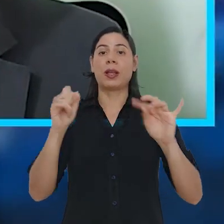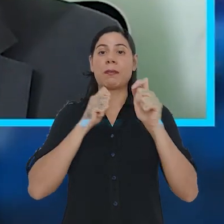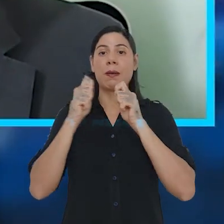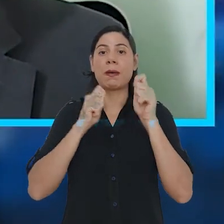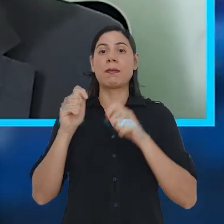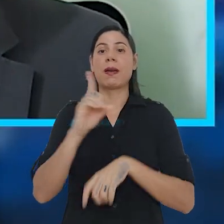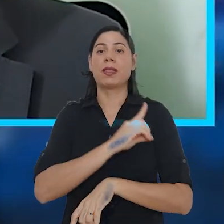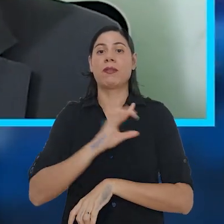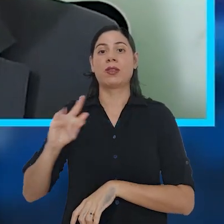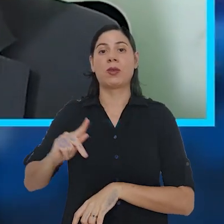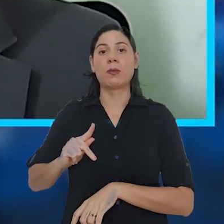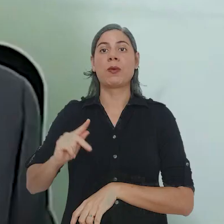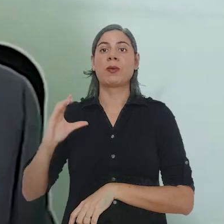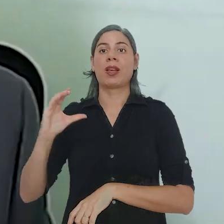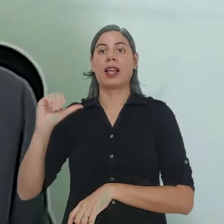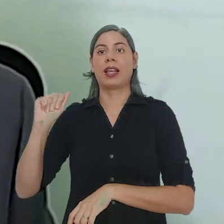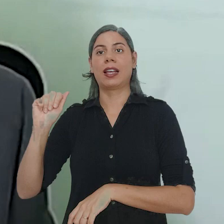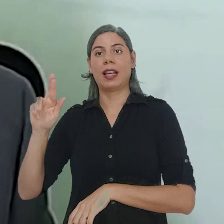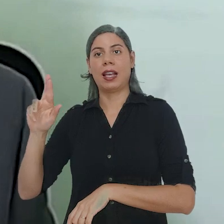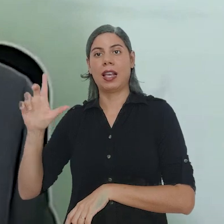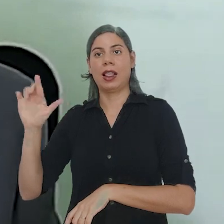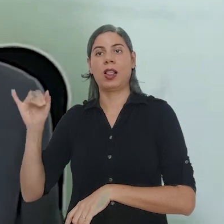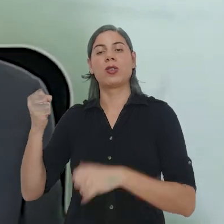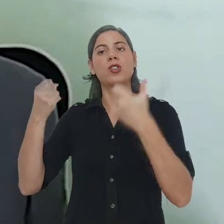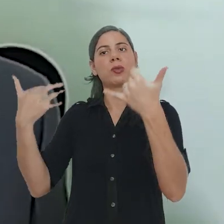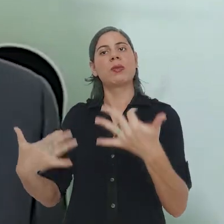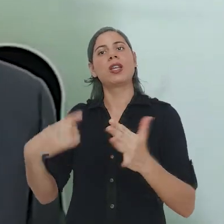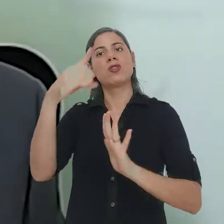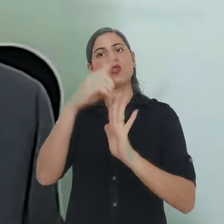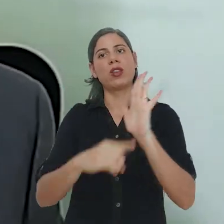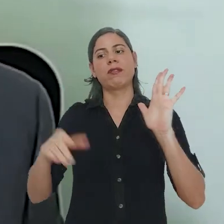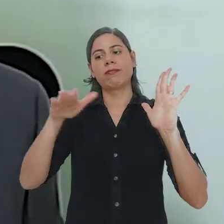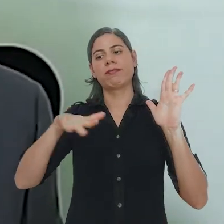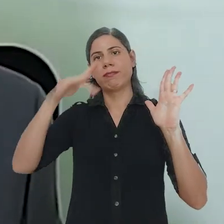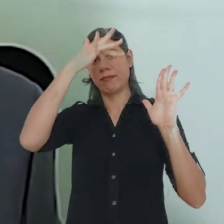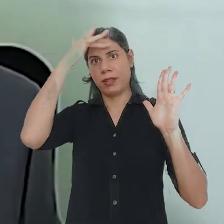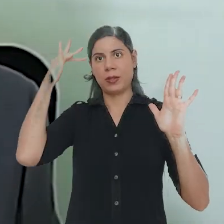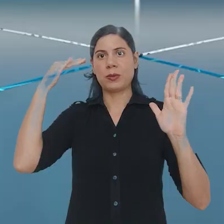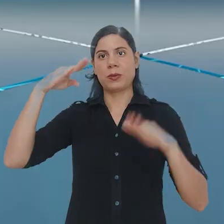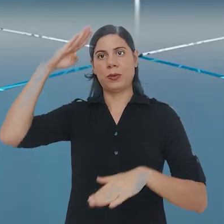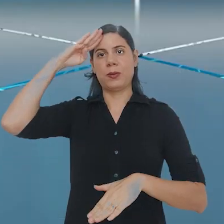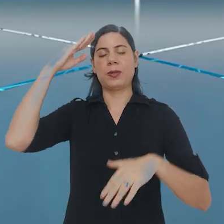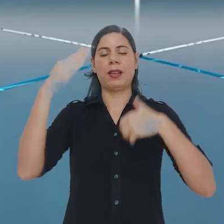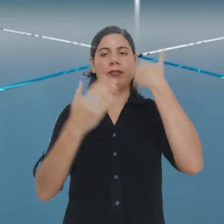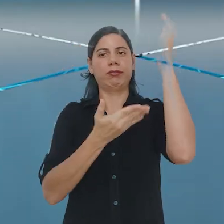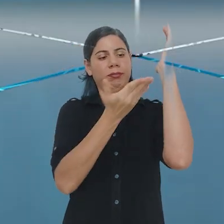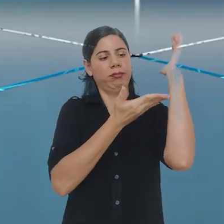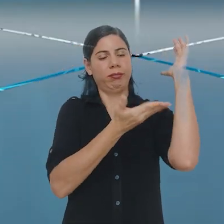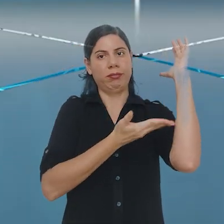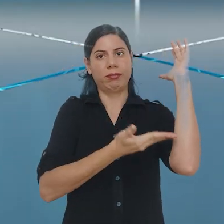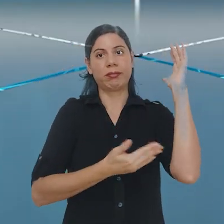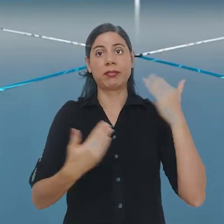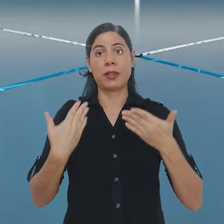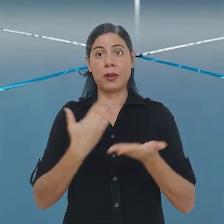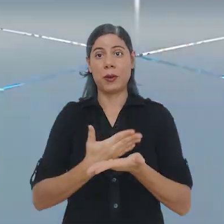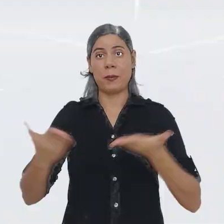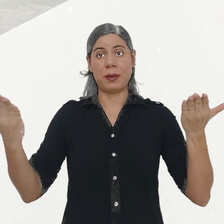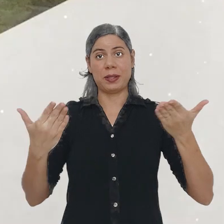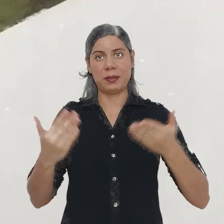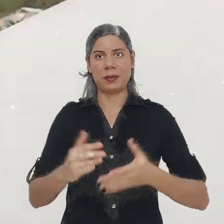Carlos Eduardo Barros da Silva fala em defesa dos direitos dos soldados da borracha. É a partir de agora. Vem